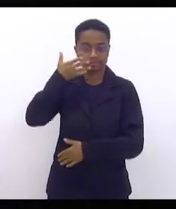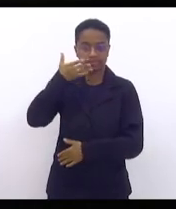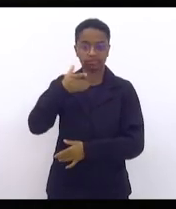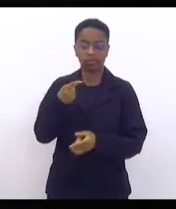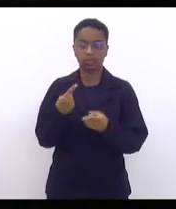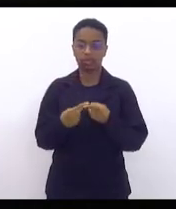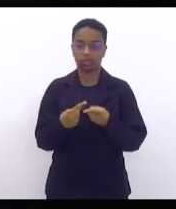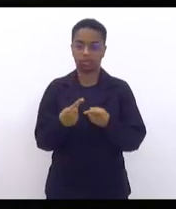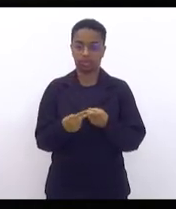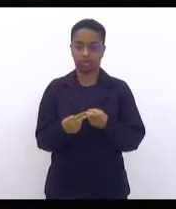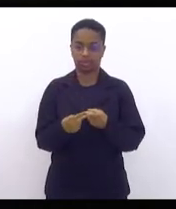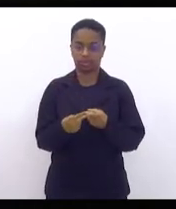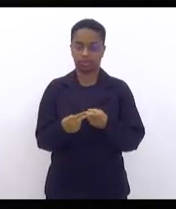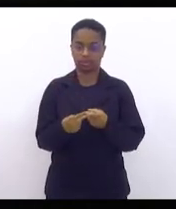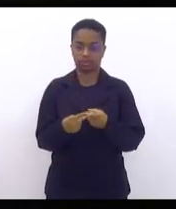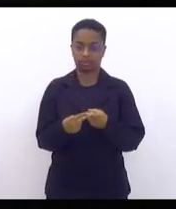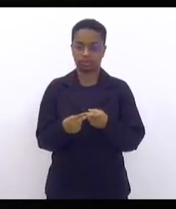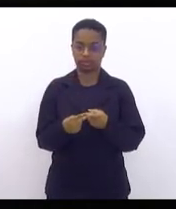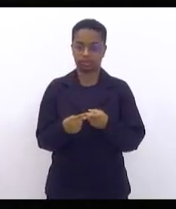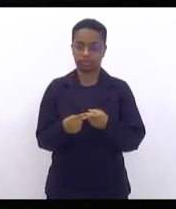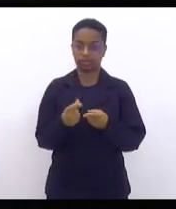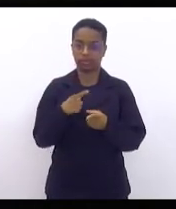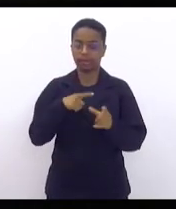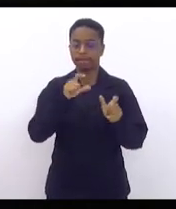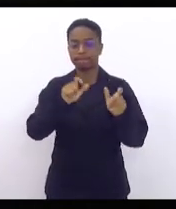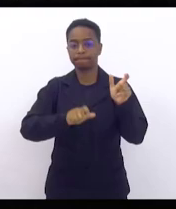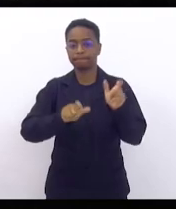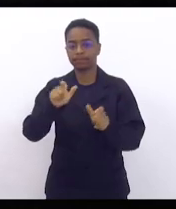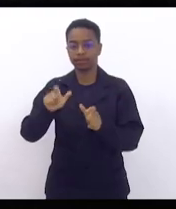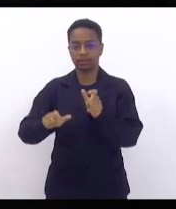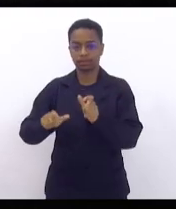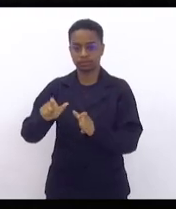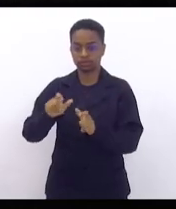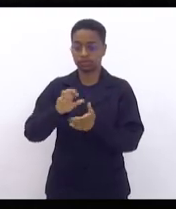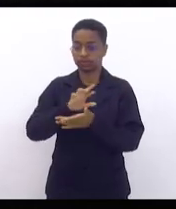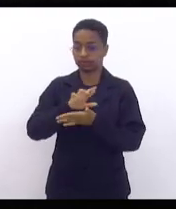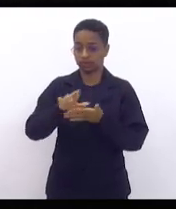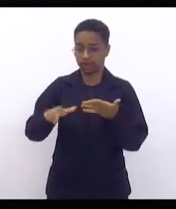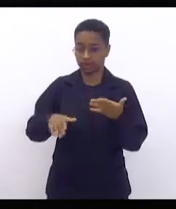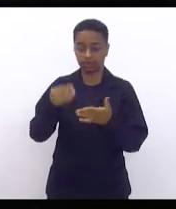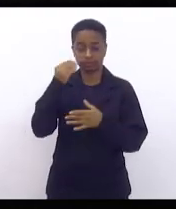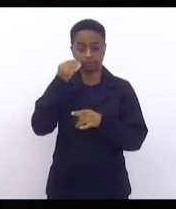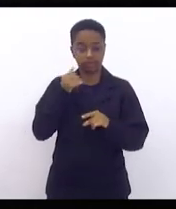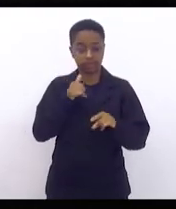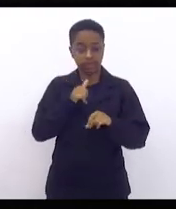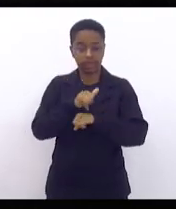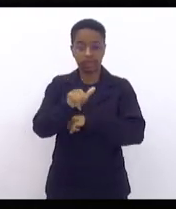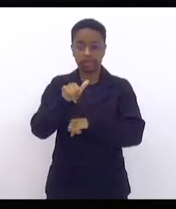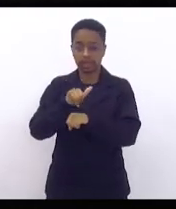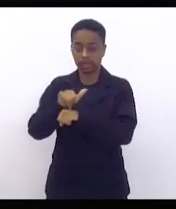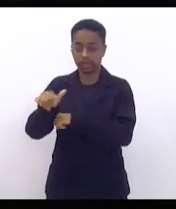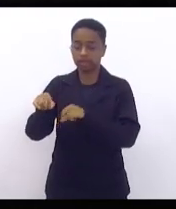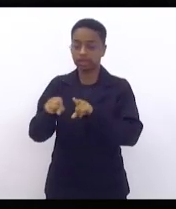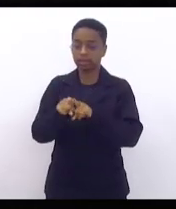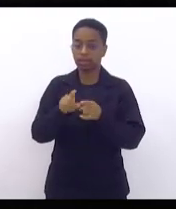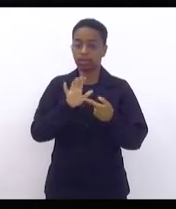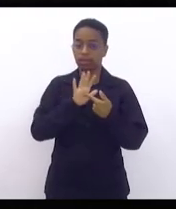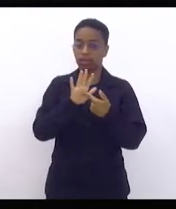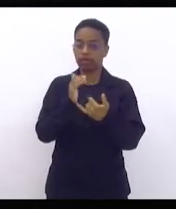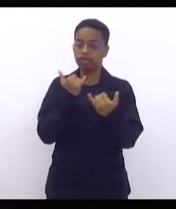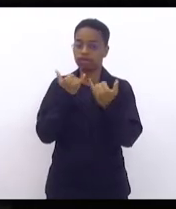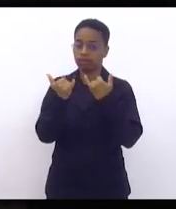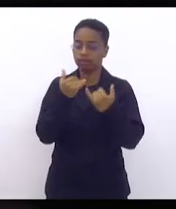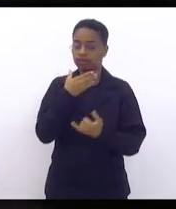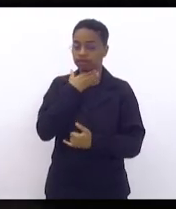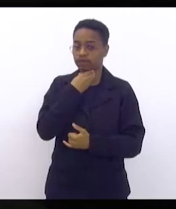pessoas não é fazendo uso de má-fé e prestando informações em verídicas para